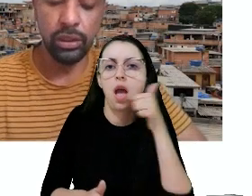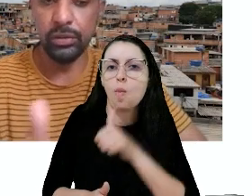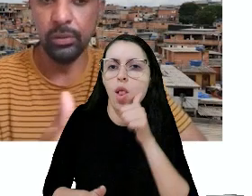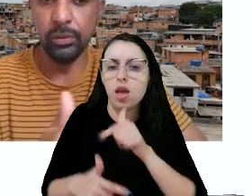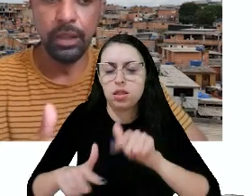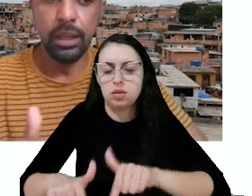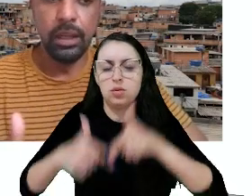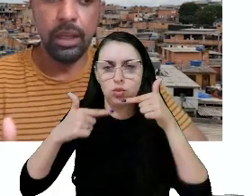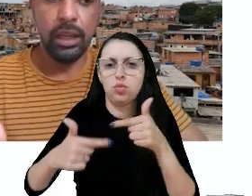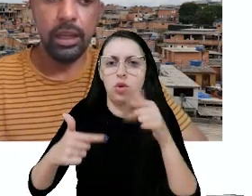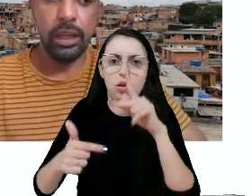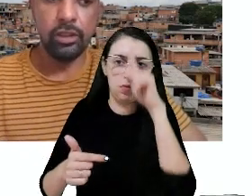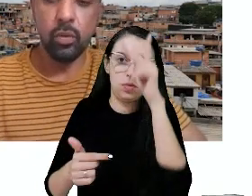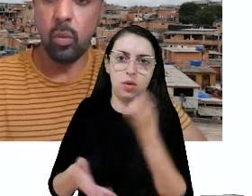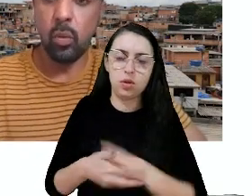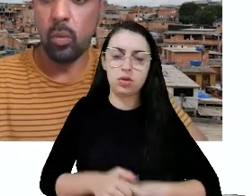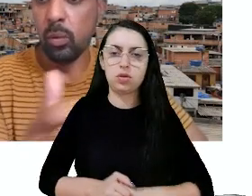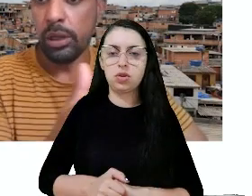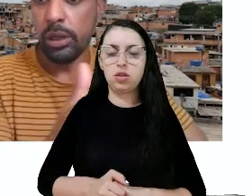num contexto